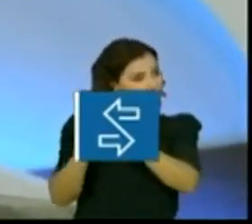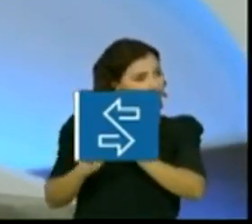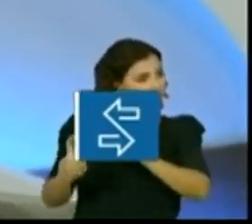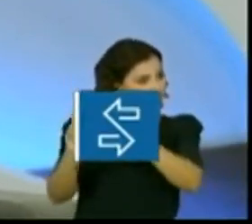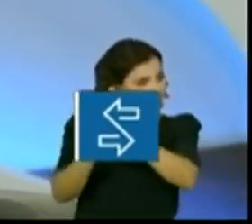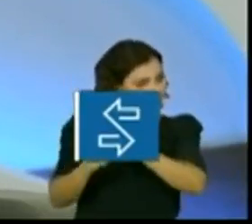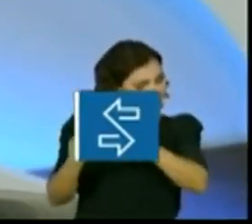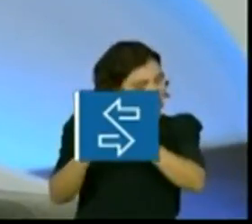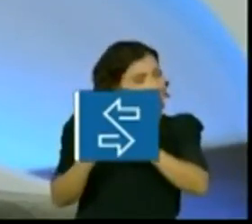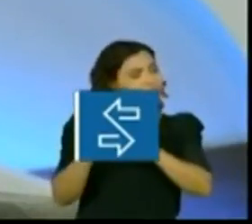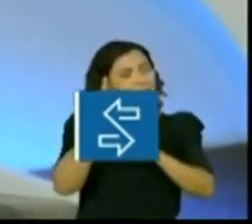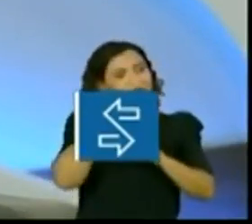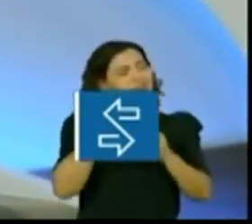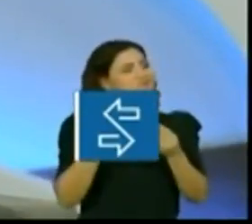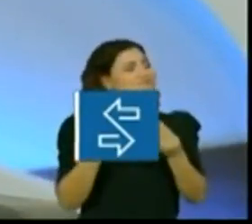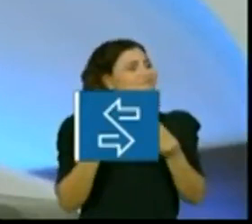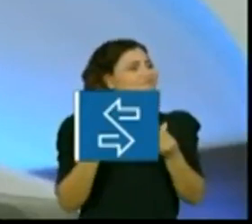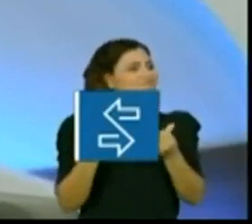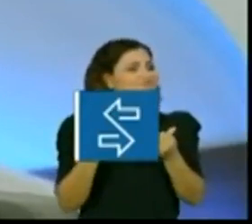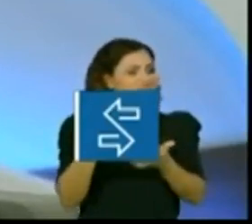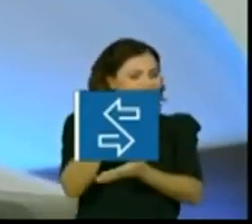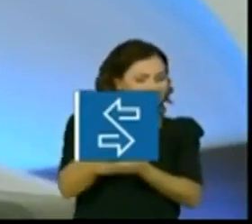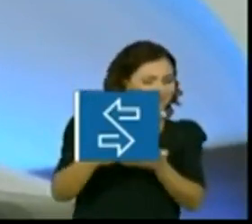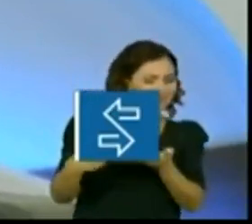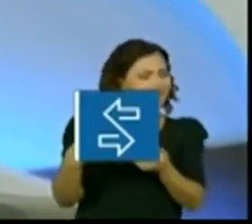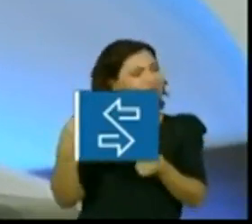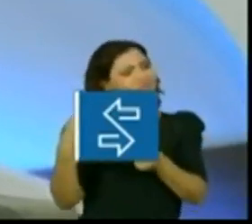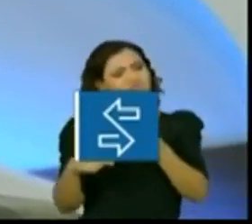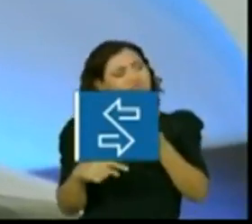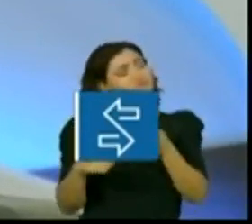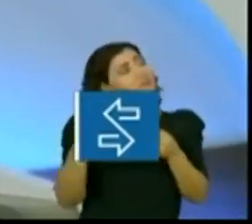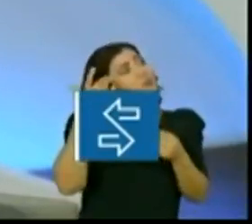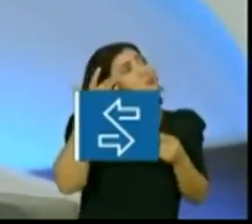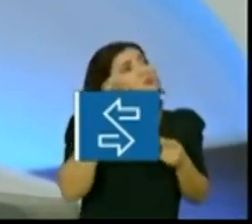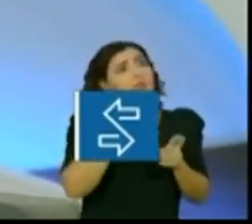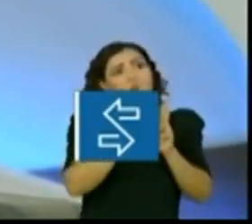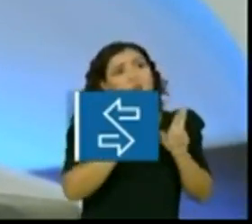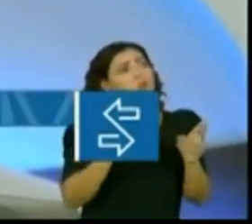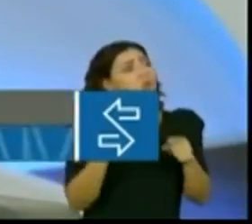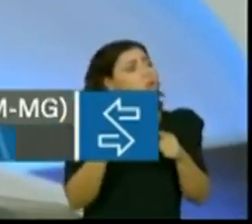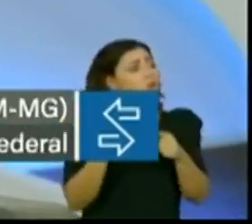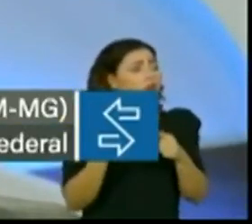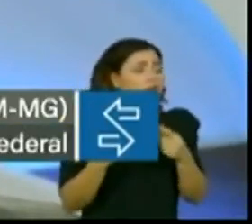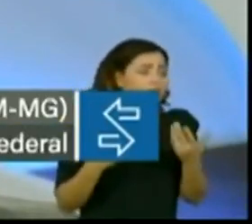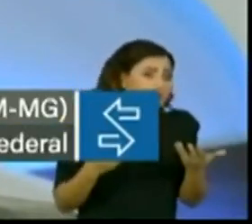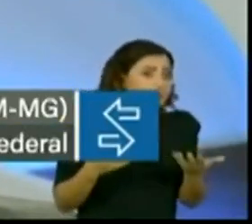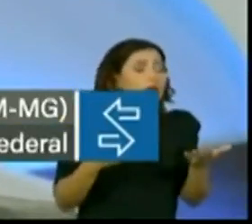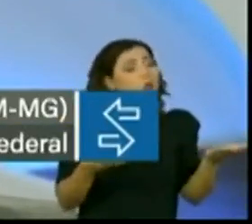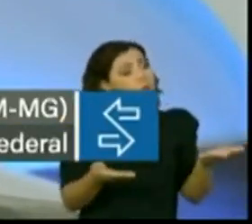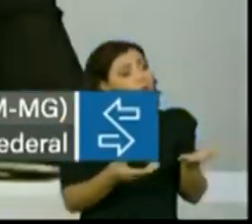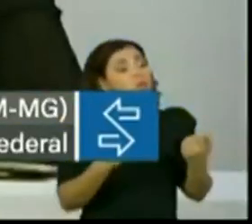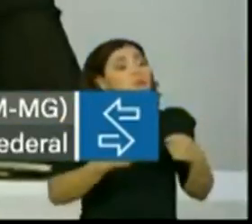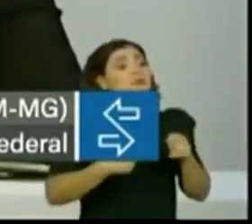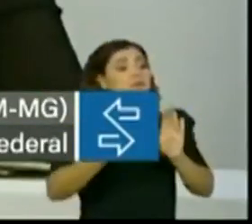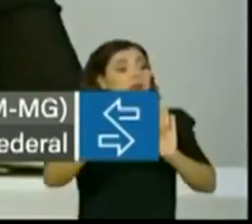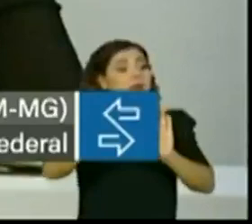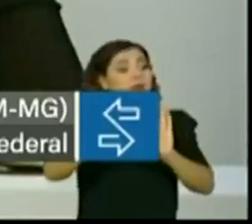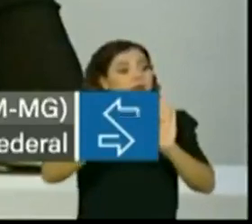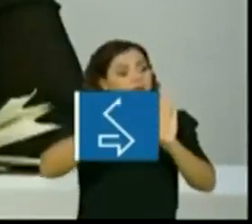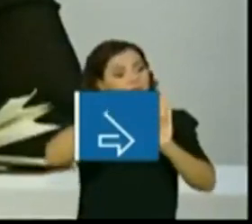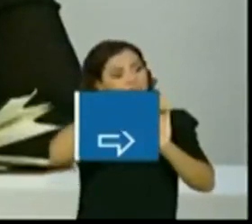disse que não seria oportuno a criação de uma CPI neste momento uma comissão parlamentar de inquérito precisa ter